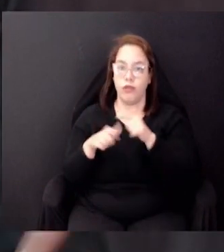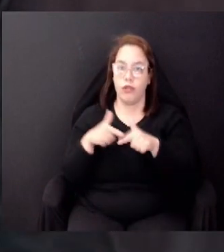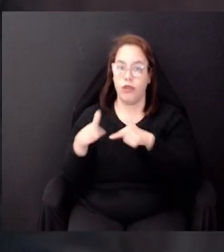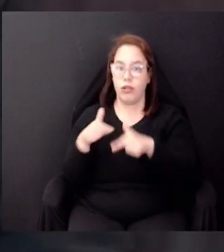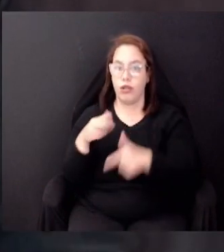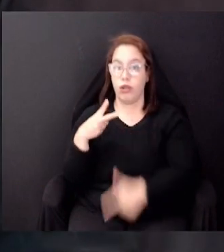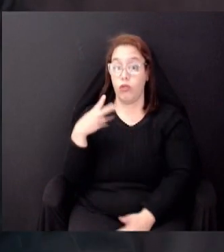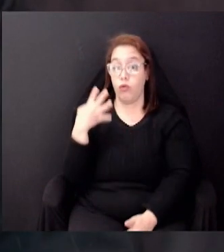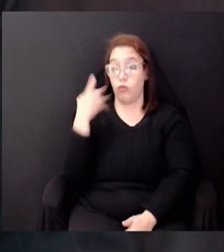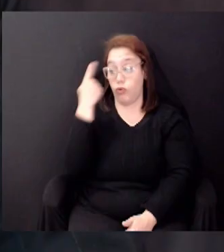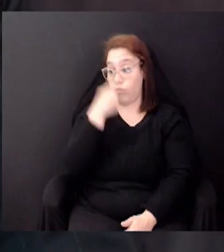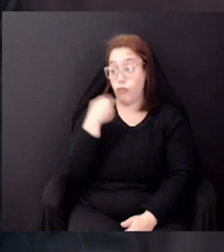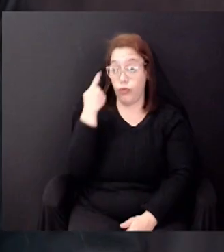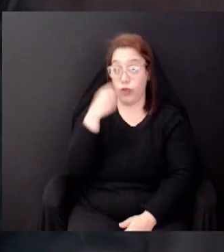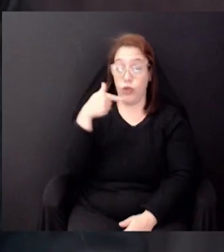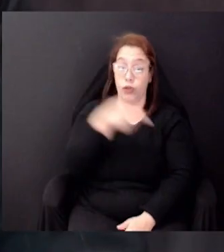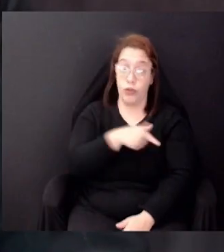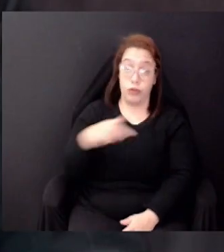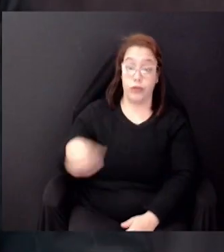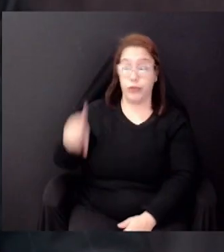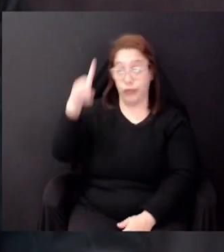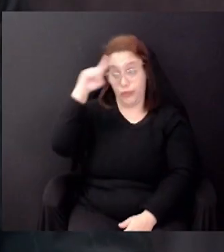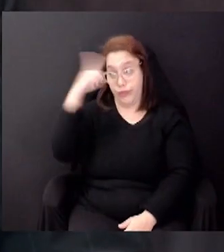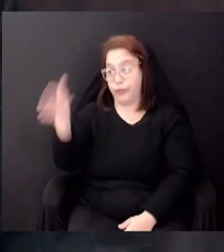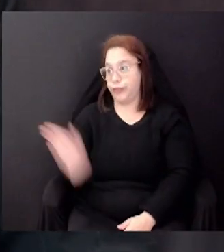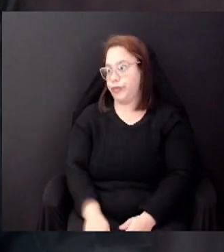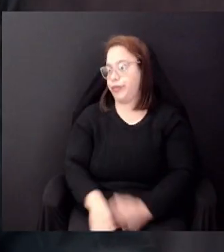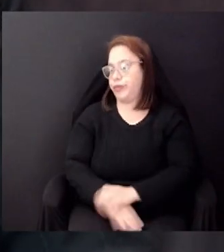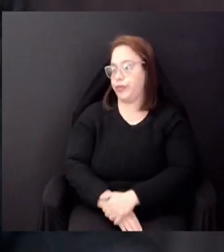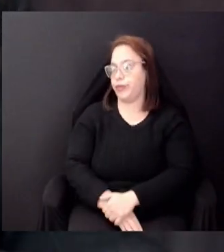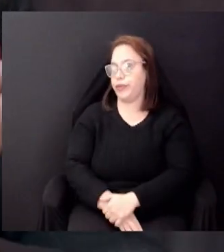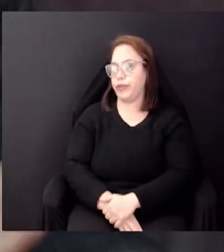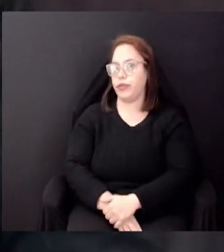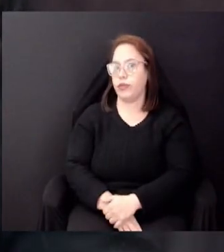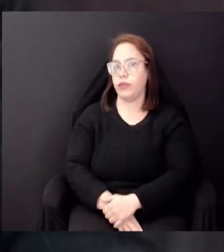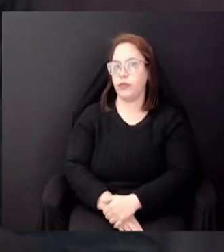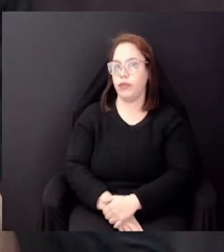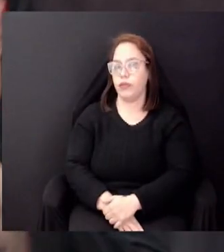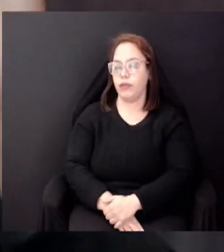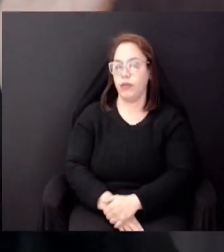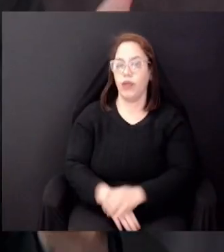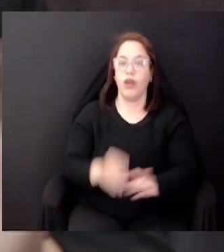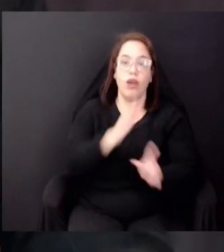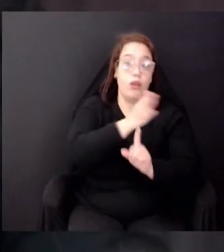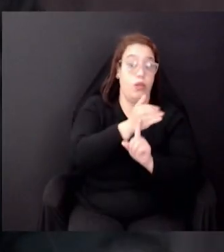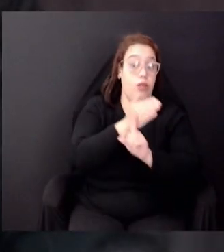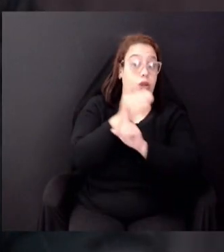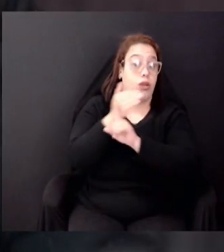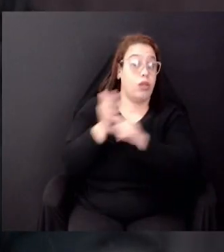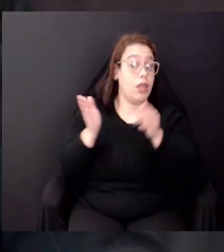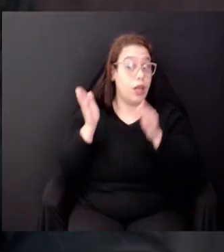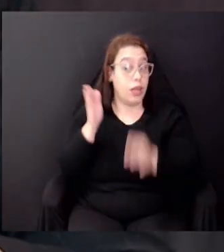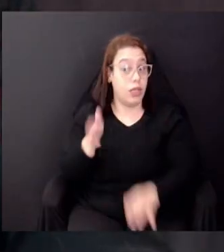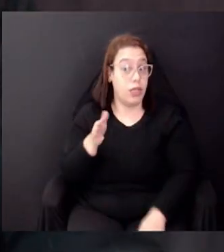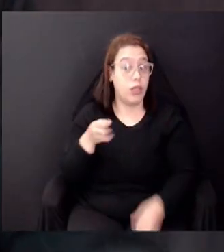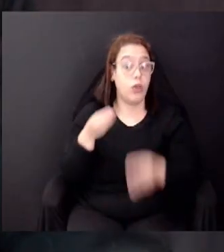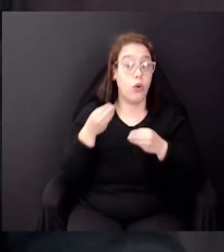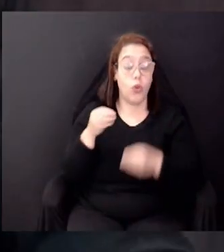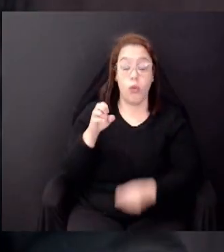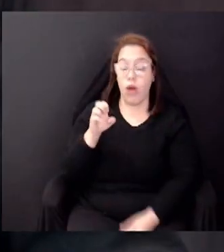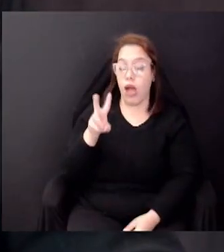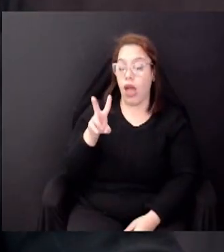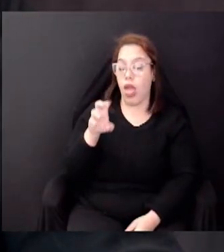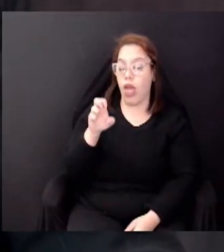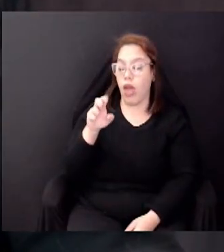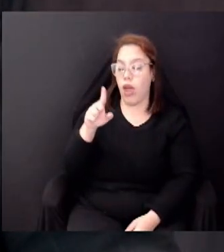dia, 7 dias da semana. Então, né, é claro que a tecnologia está aí, né, como a Evelyn disse, para nos ajudar,